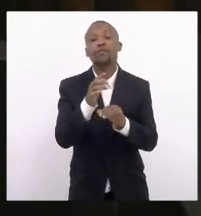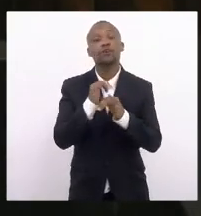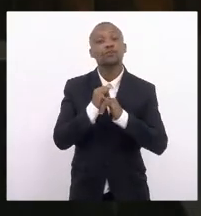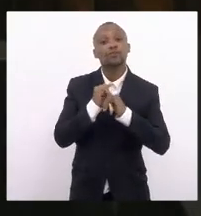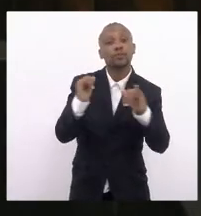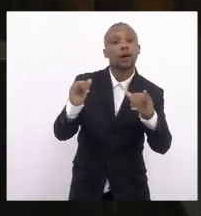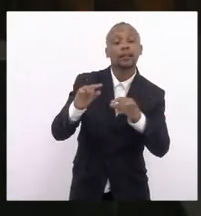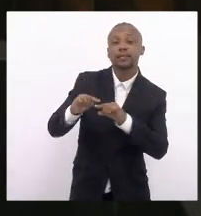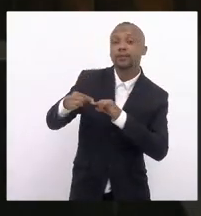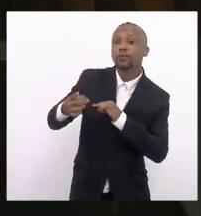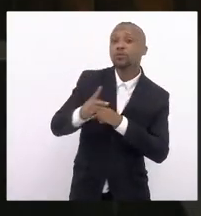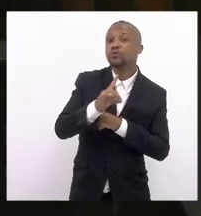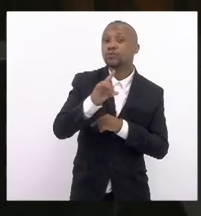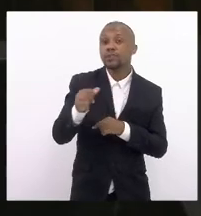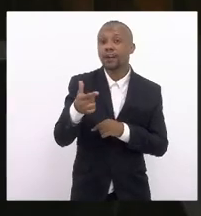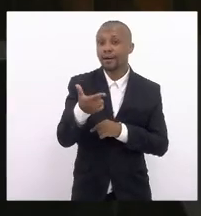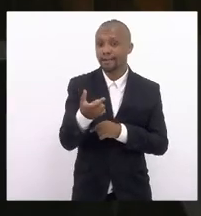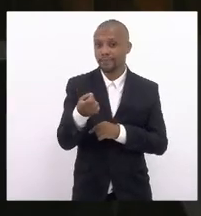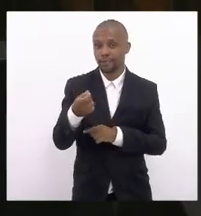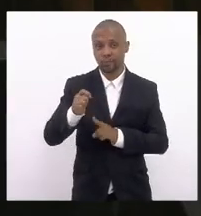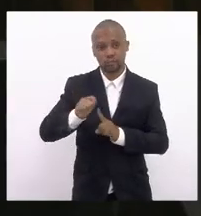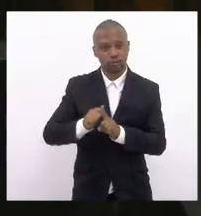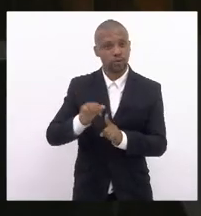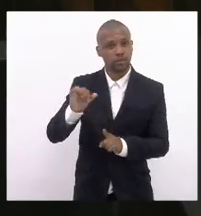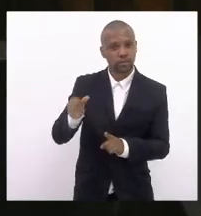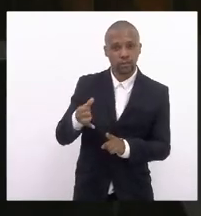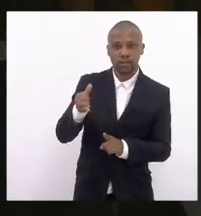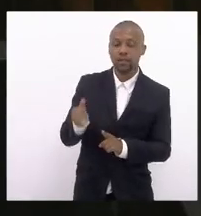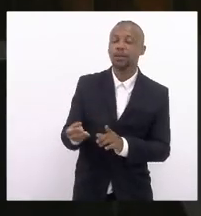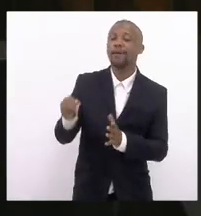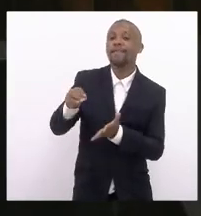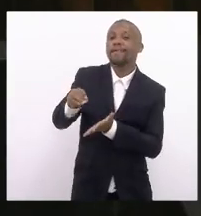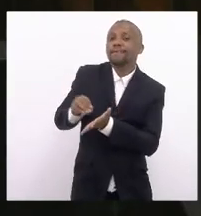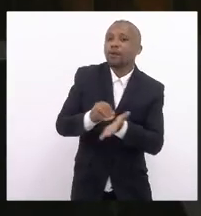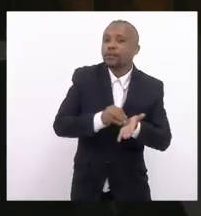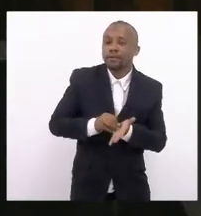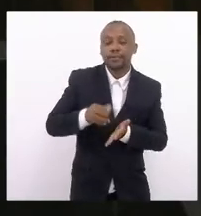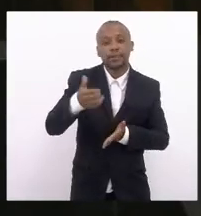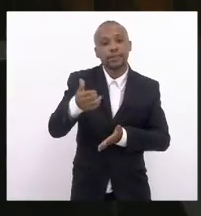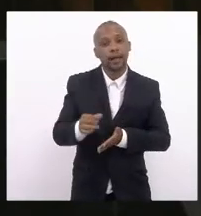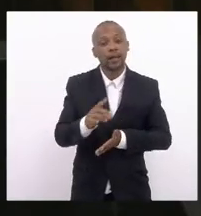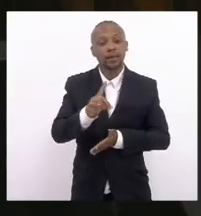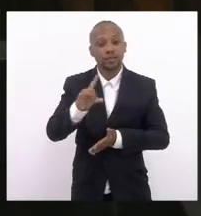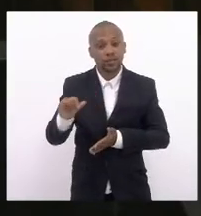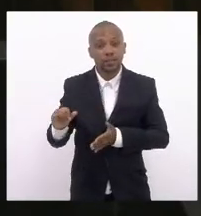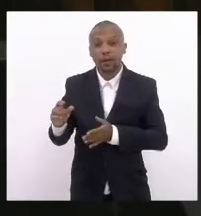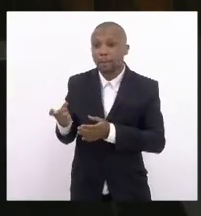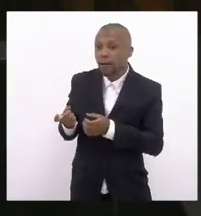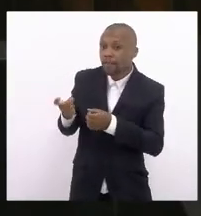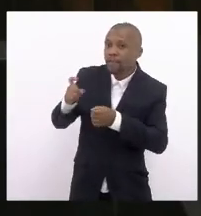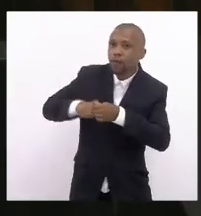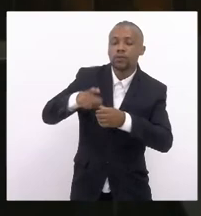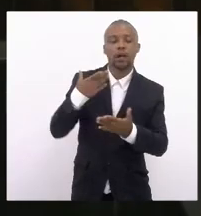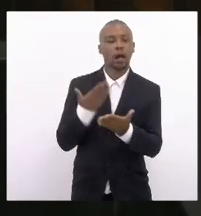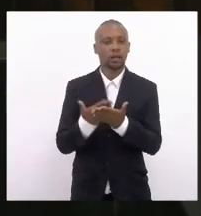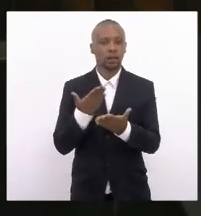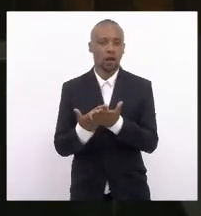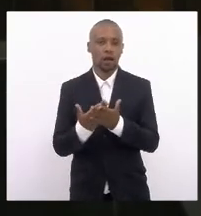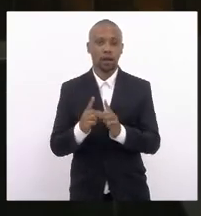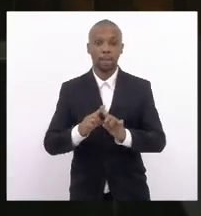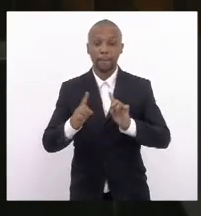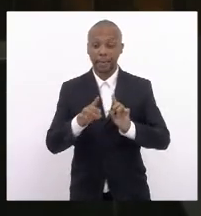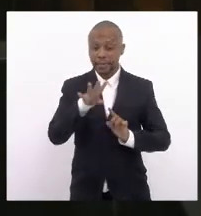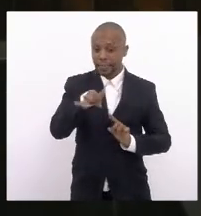após o dia 20 de janeiro, quando faltavam cerca de 10 dias para a volta às aulas. Só que essa